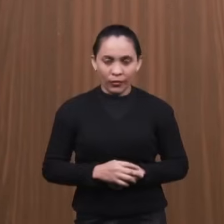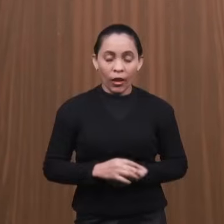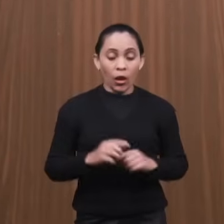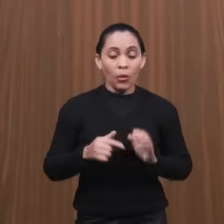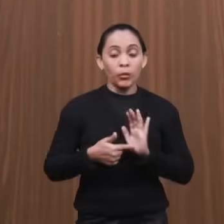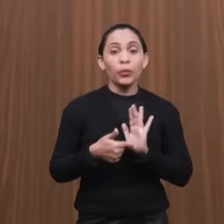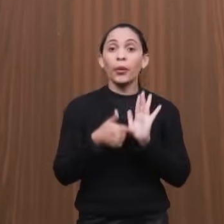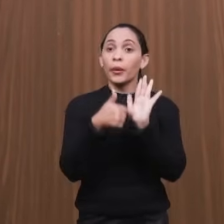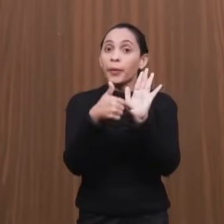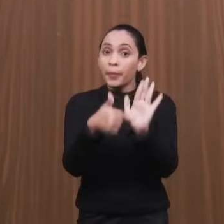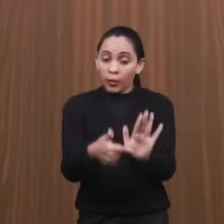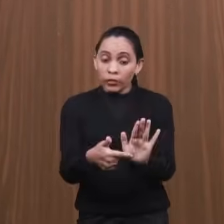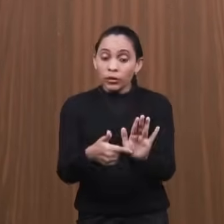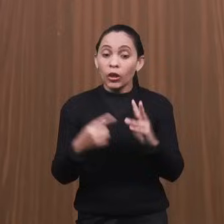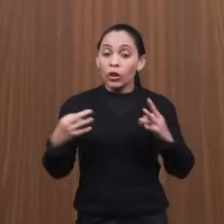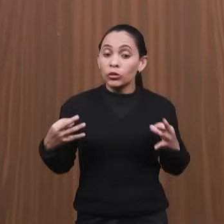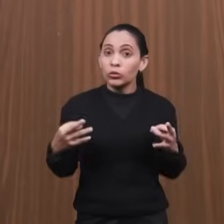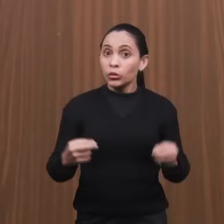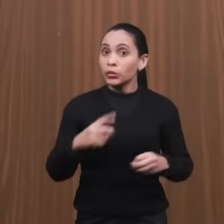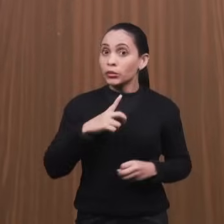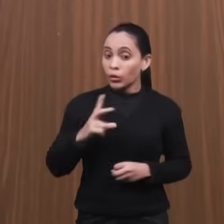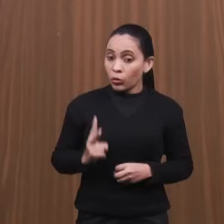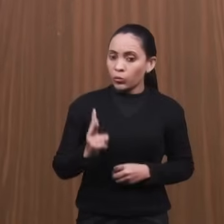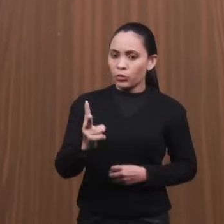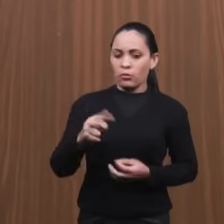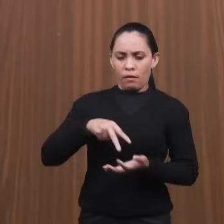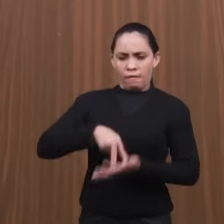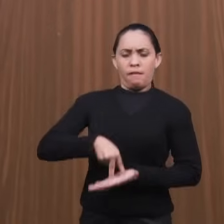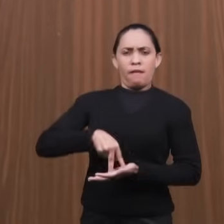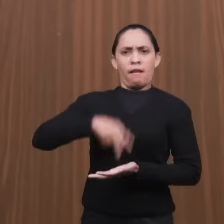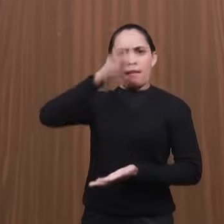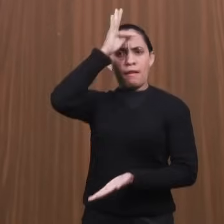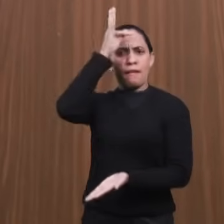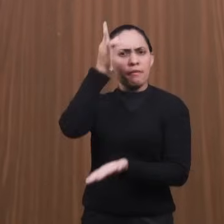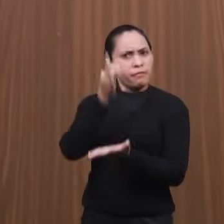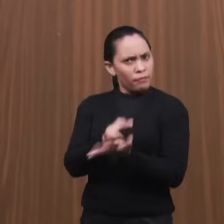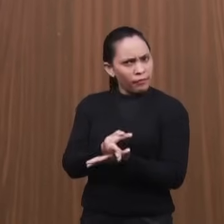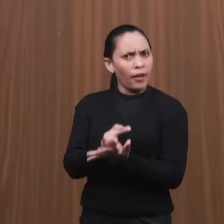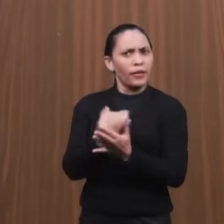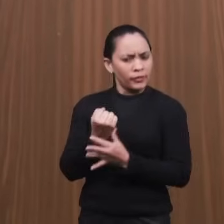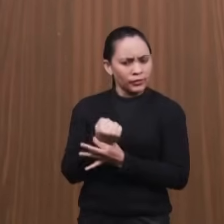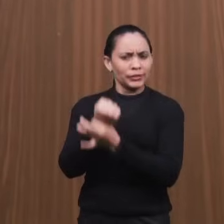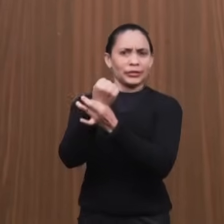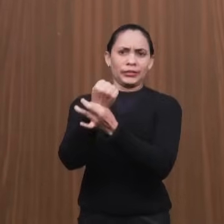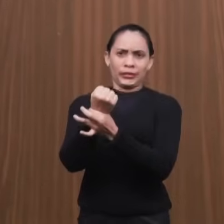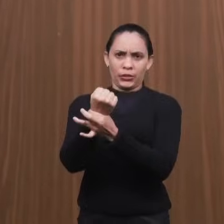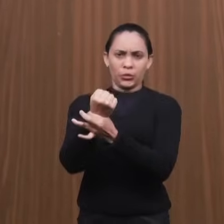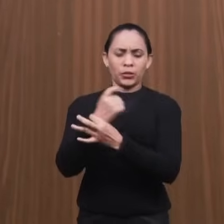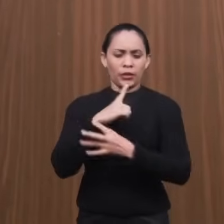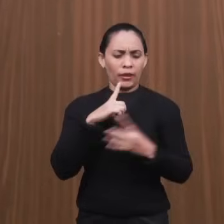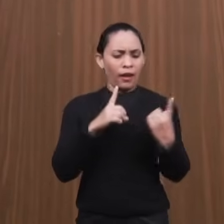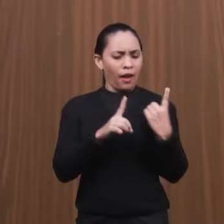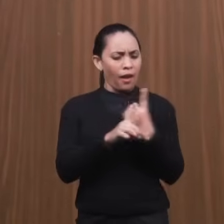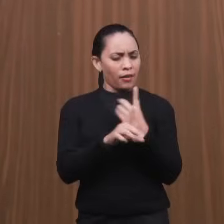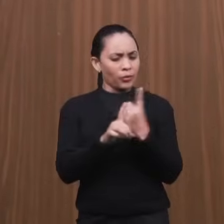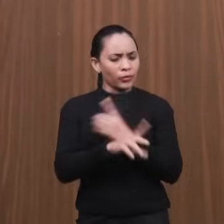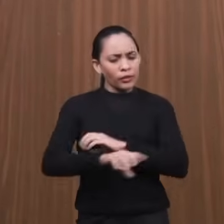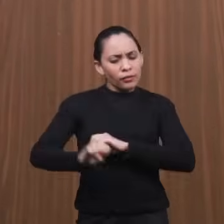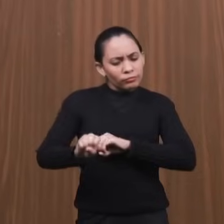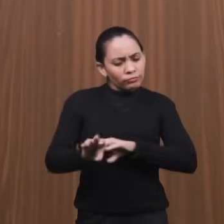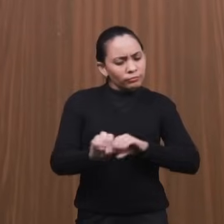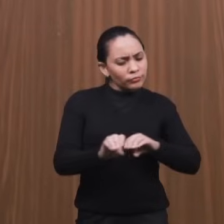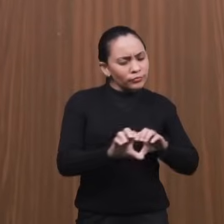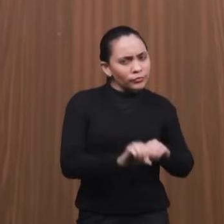linguagem dirigida àqueles que se preservaram, que mantiveram a fé, que têm retido a sã doutrina, os